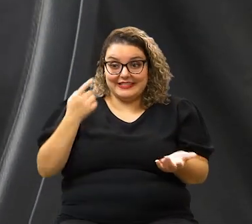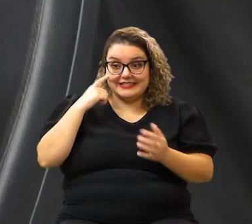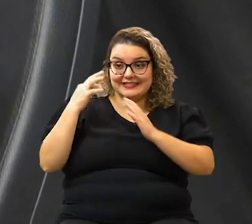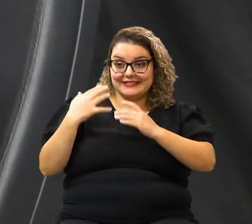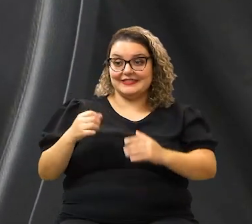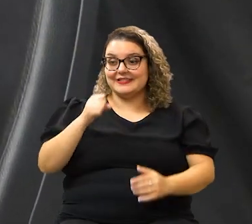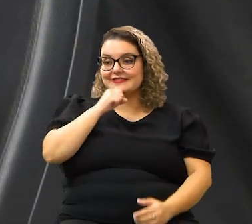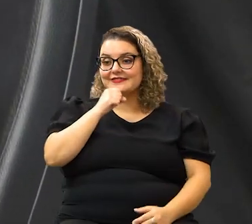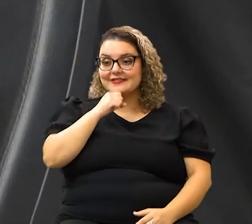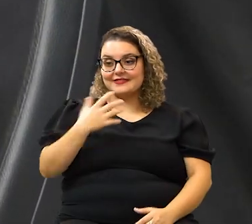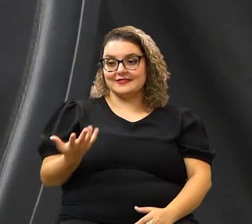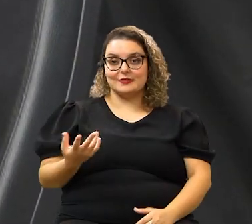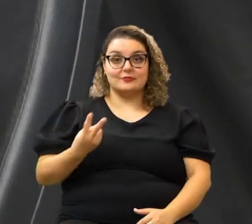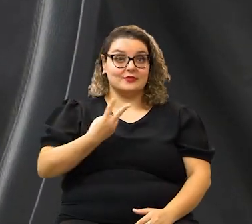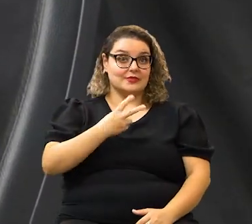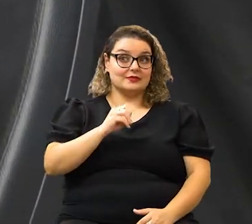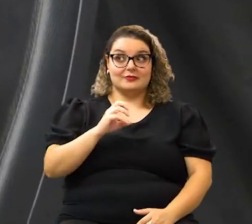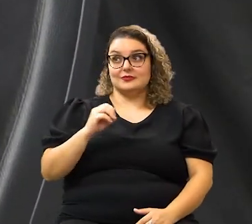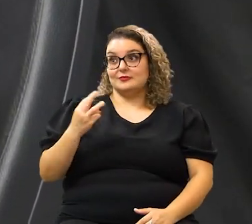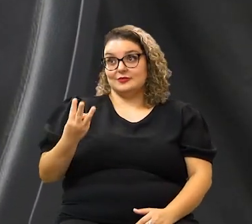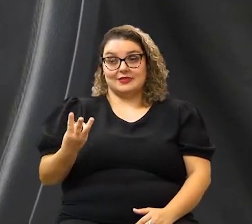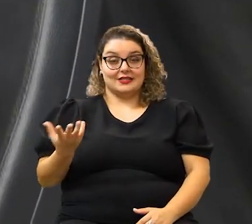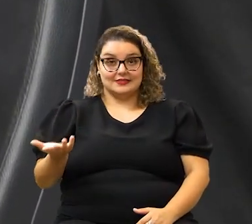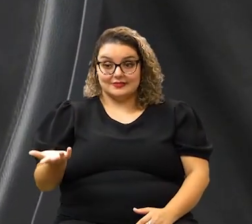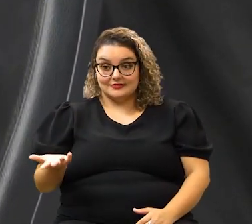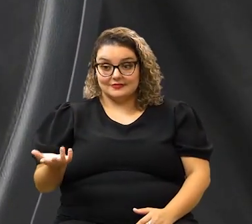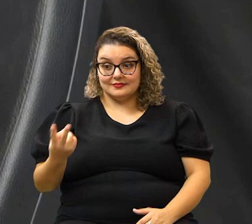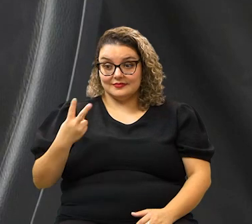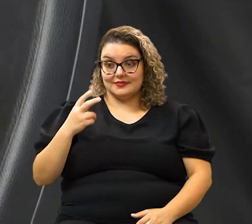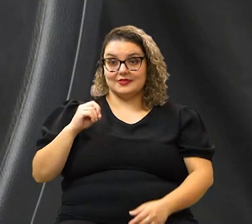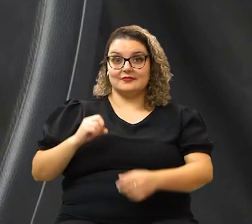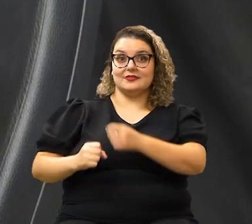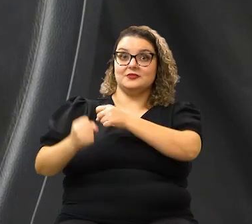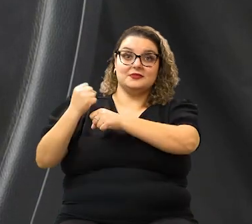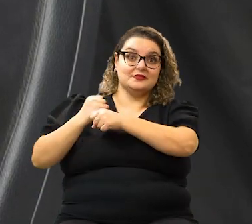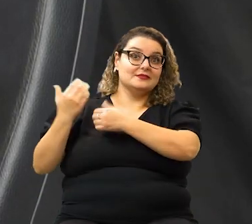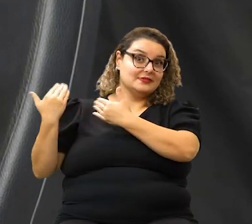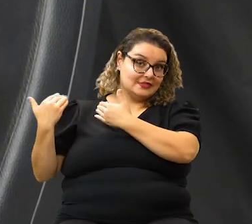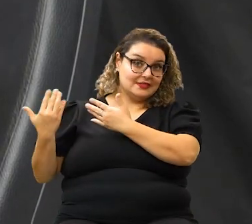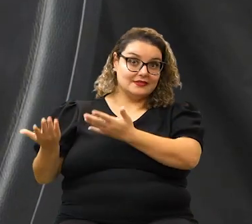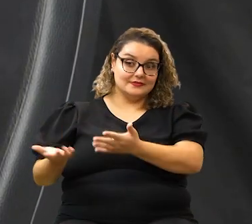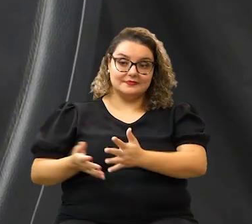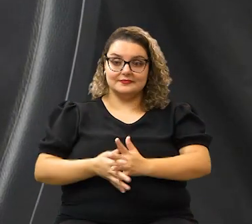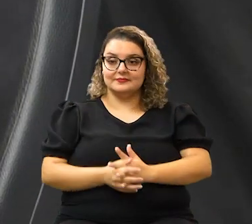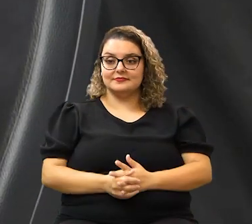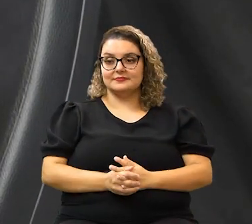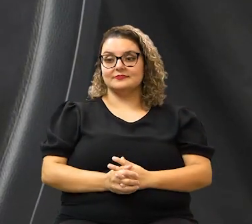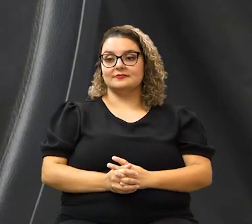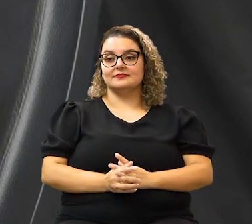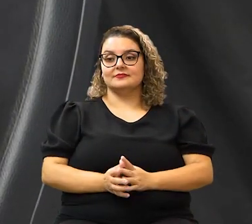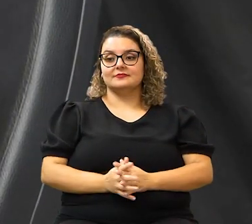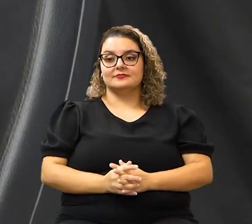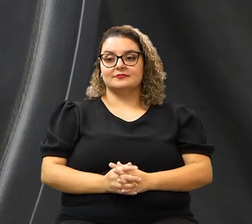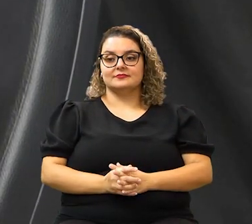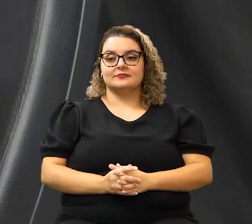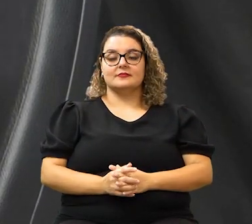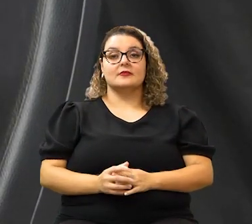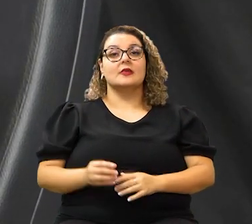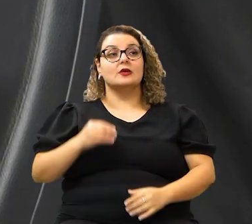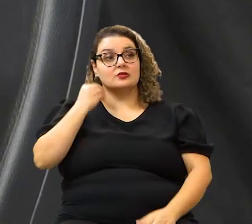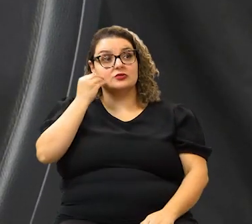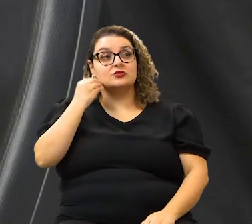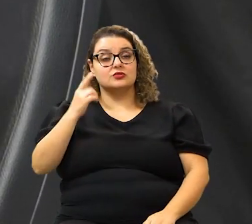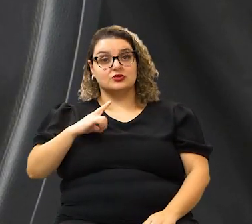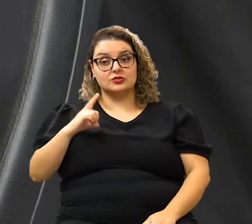foi 2003. Sim. 20 anos atrás, né? Então, havia muita vivência. E isso foi